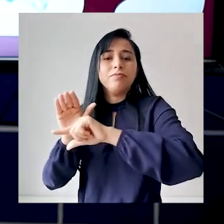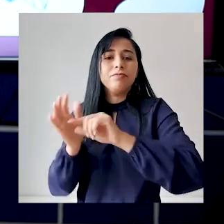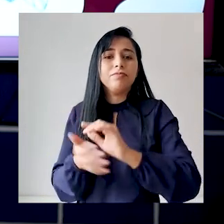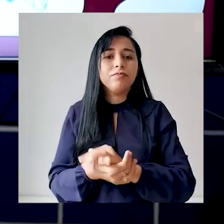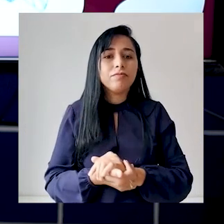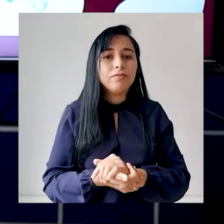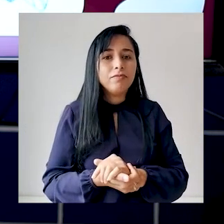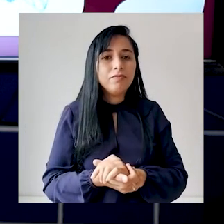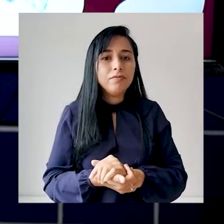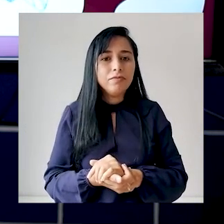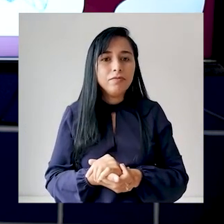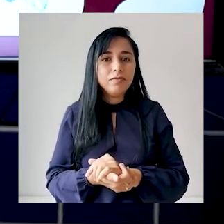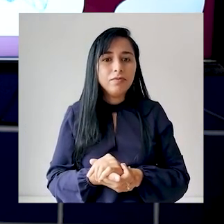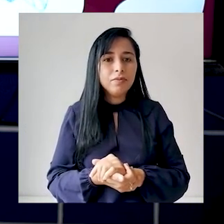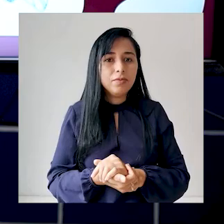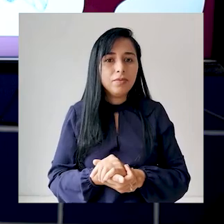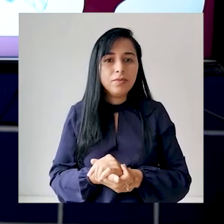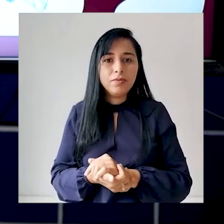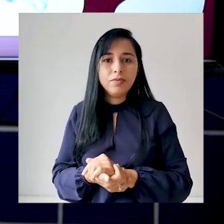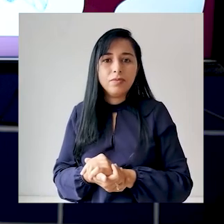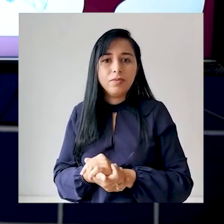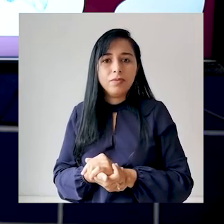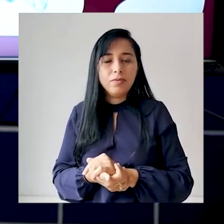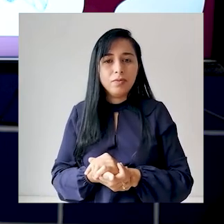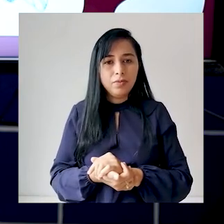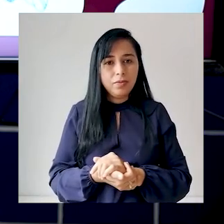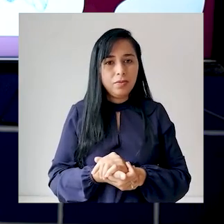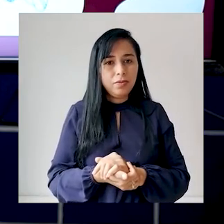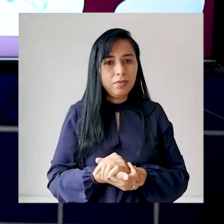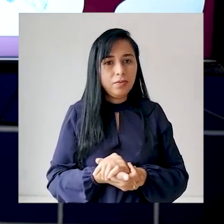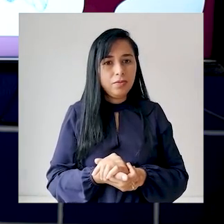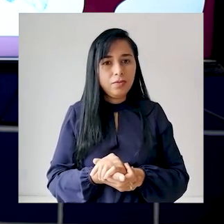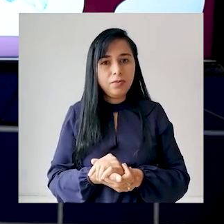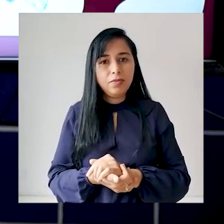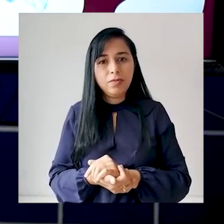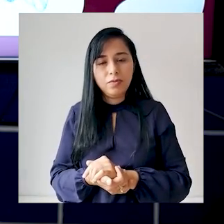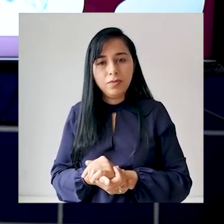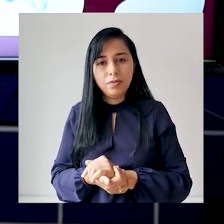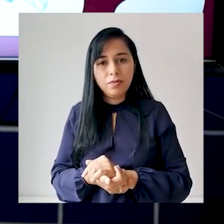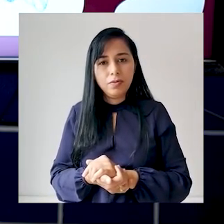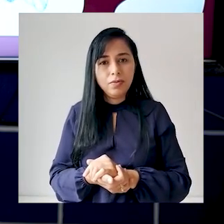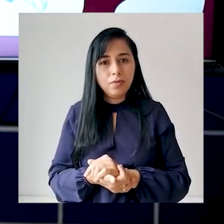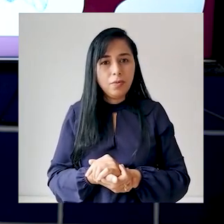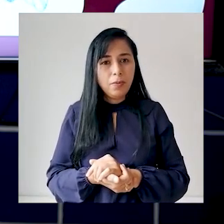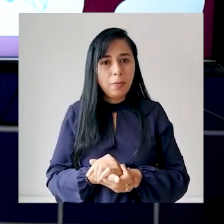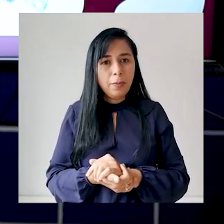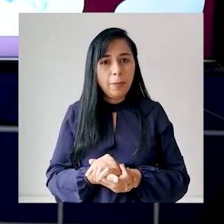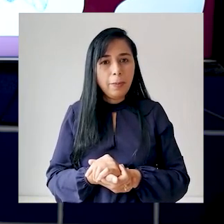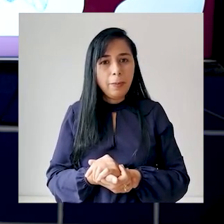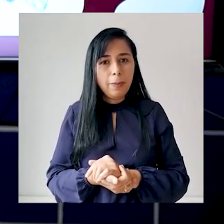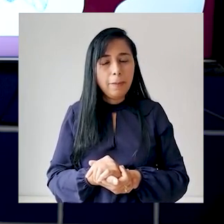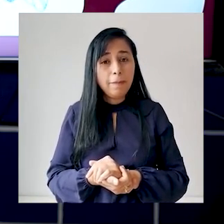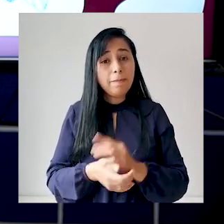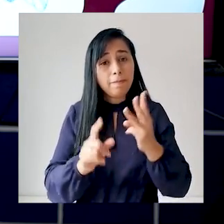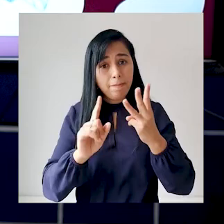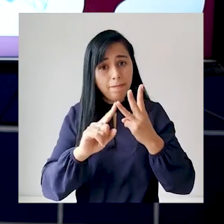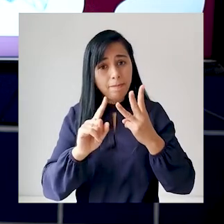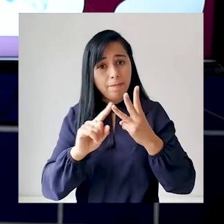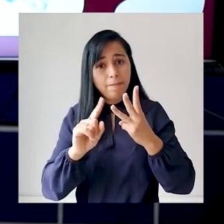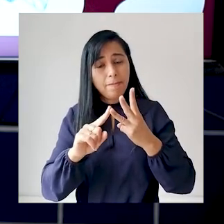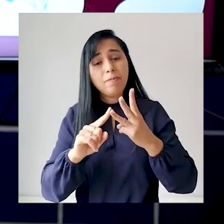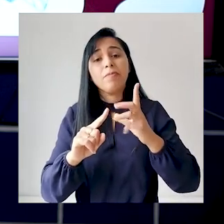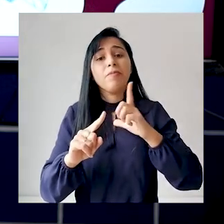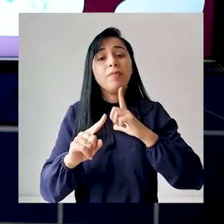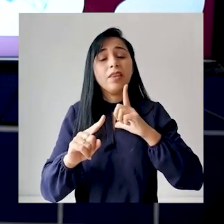semelhante ao adulto, porém com algumas coisas lhe faltando, como as asas. Por